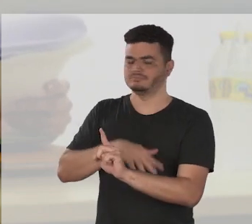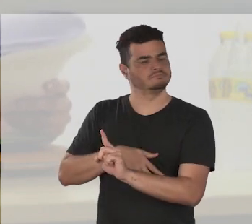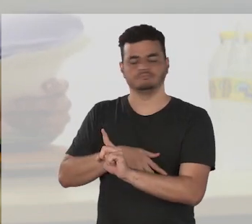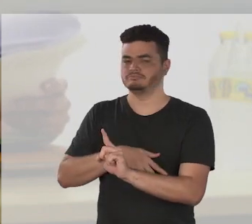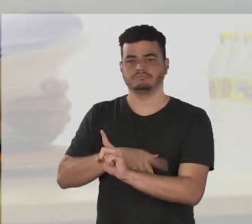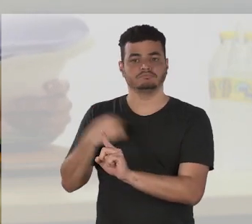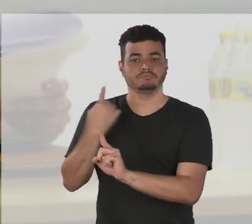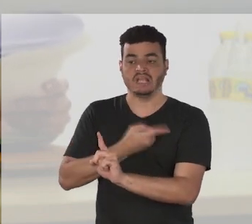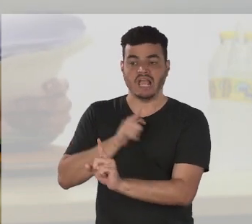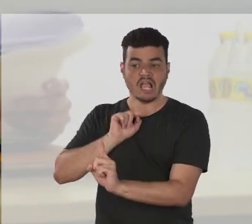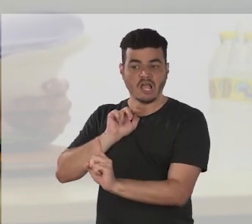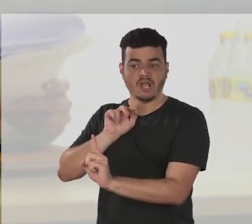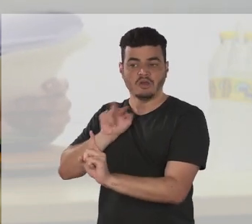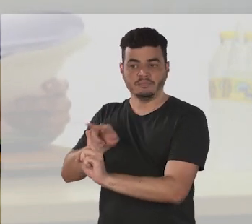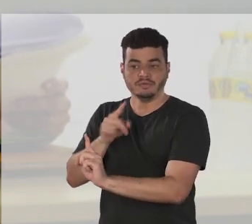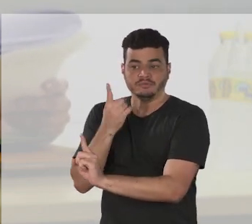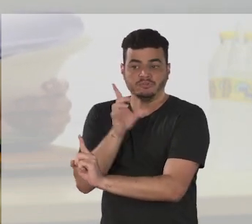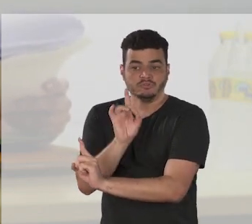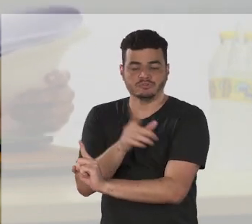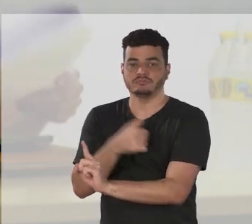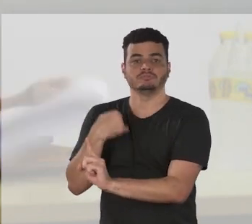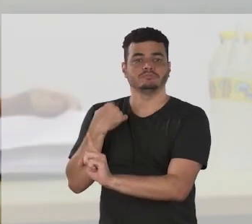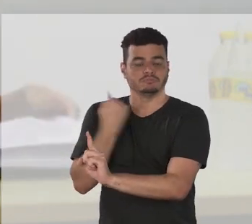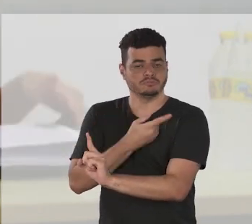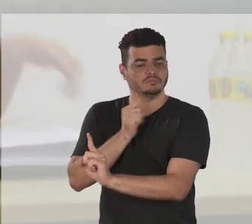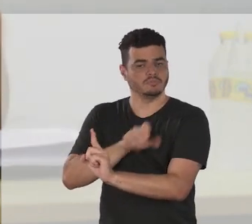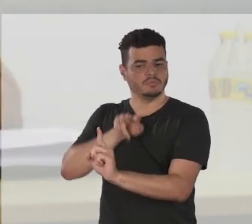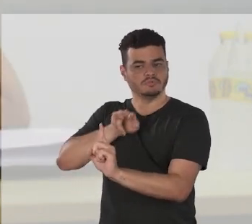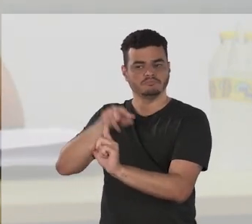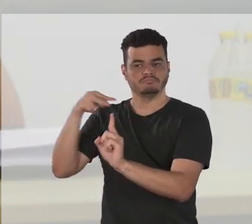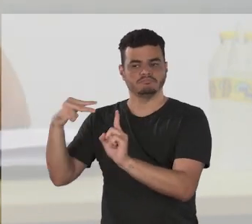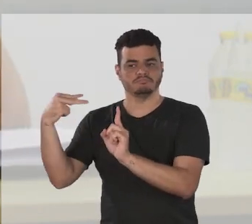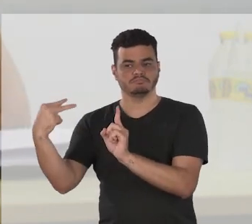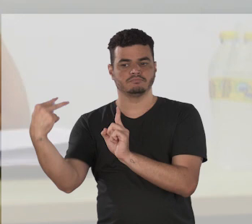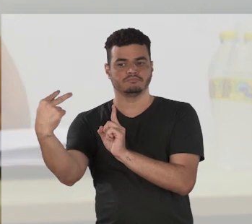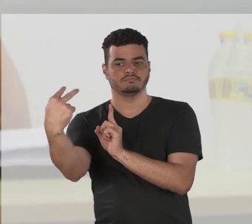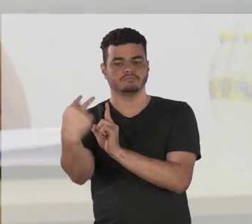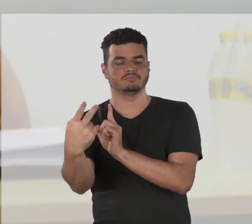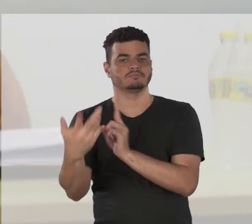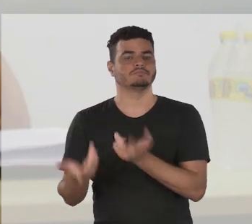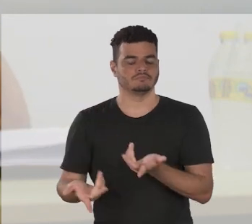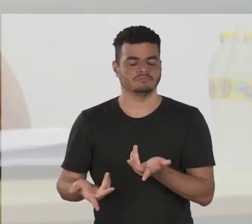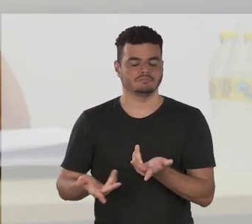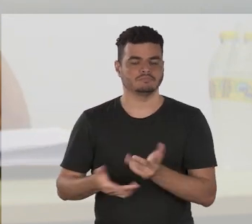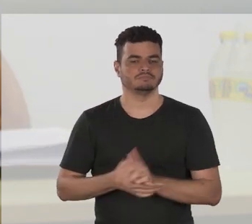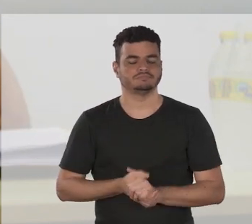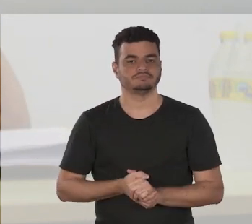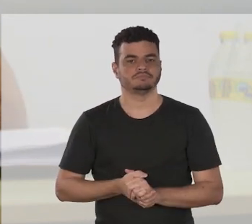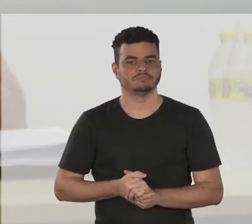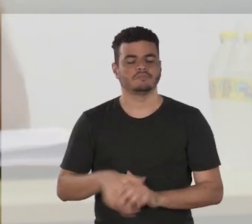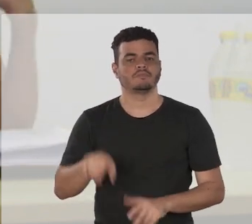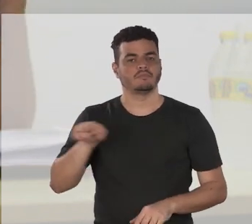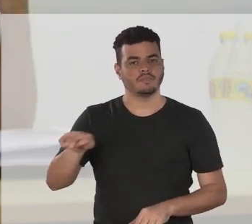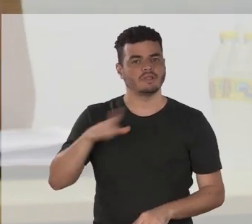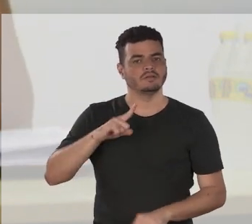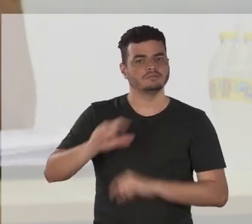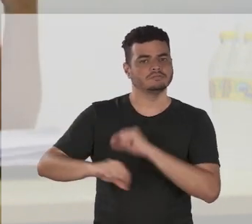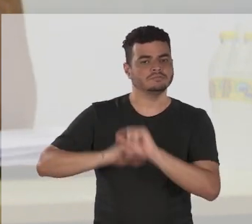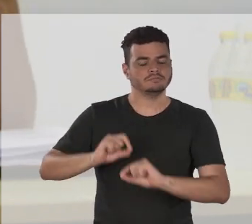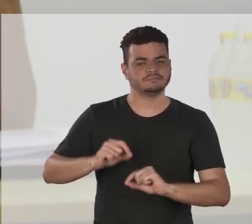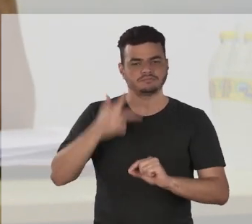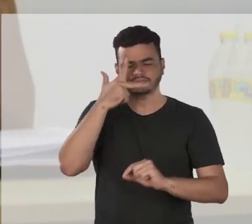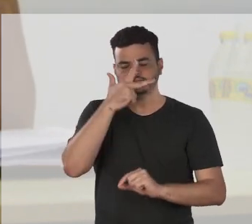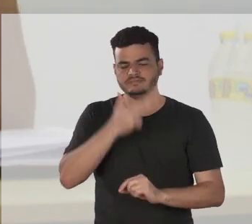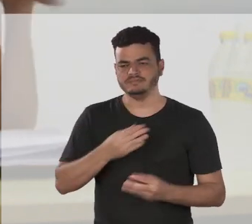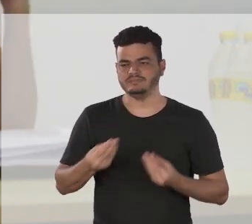encontrar certezas, mas se podem ser enigmas que desacomodam, sacudem, balanceiam ideias.